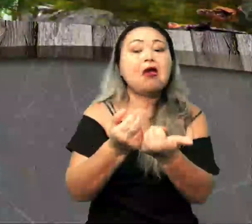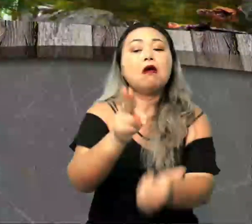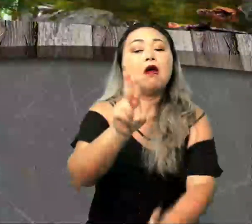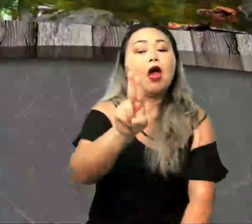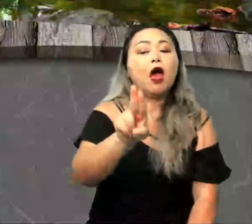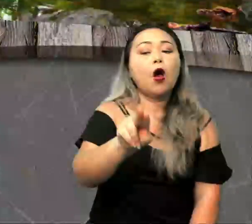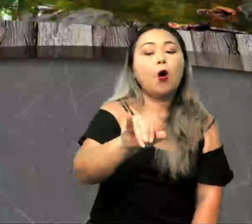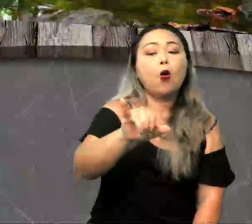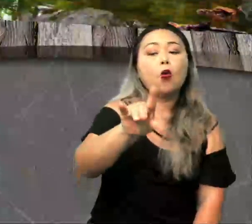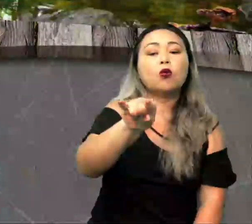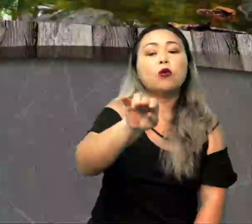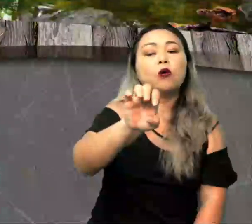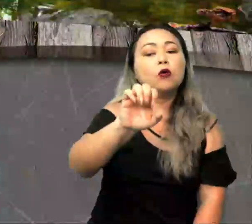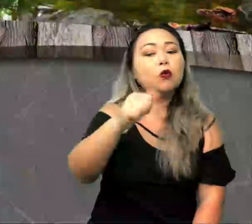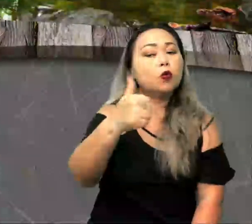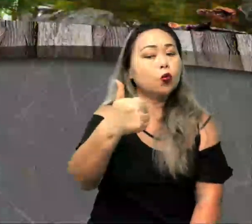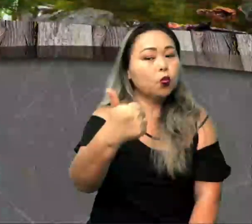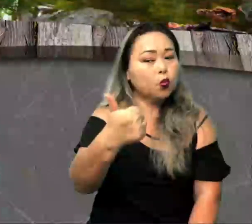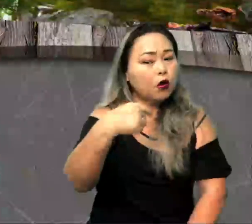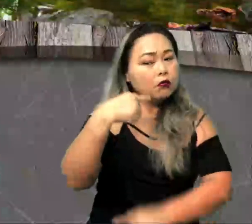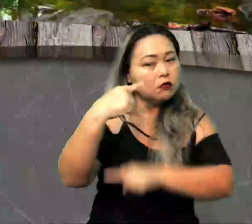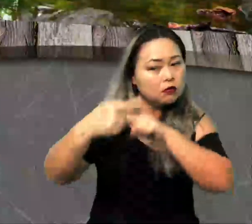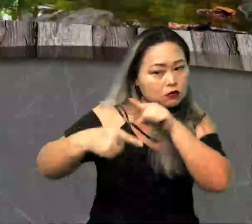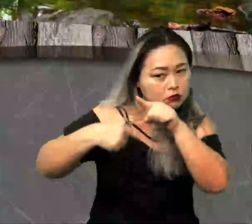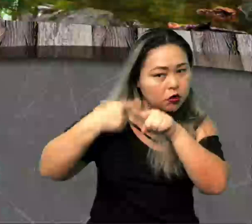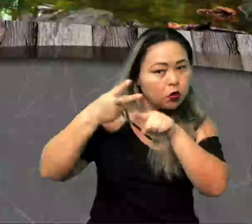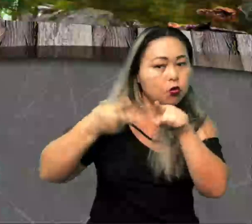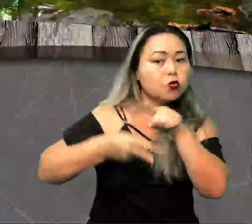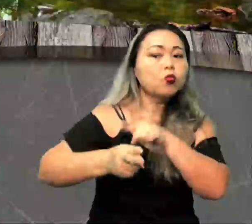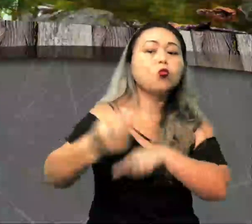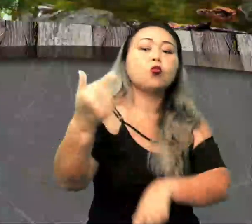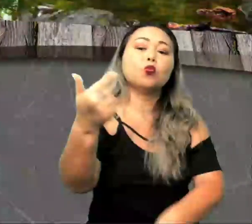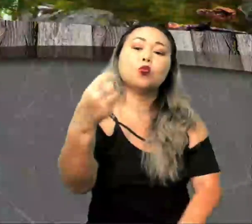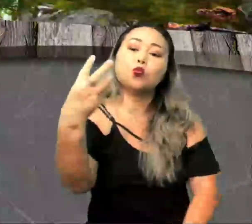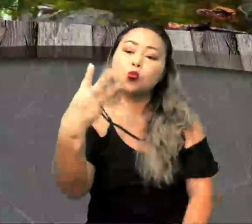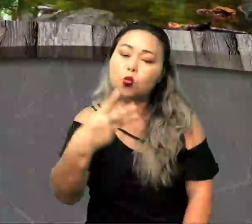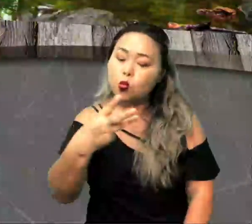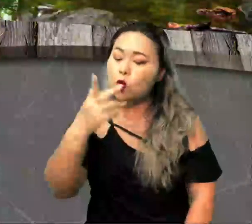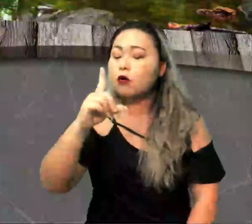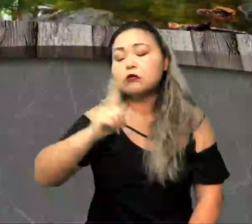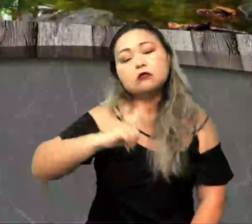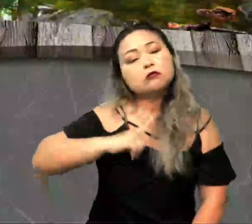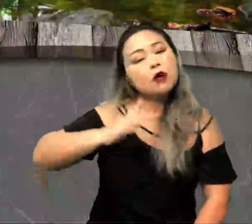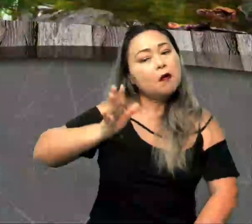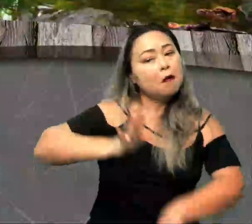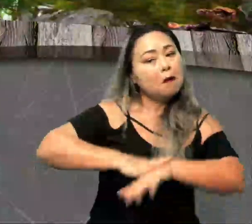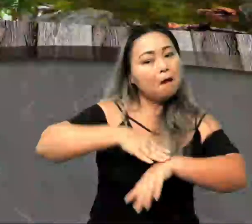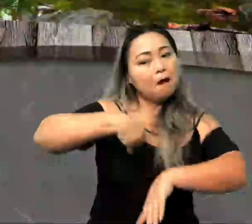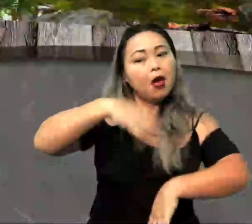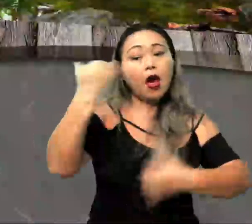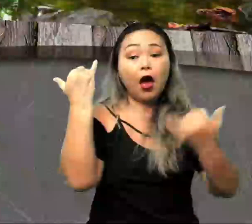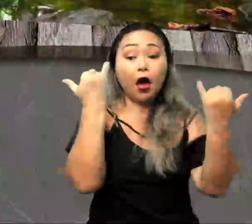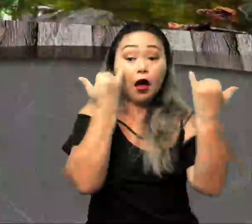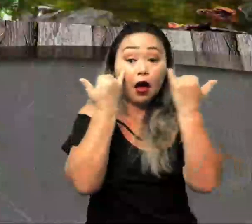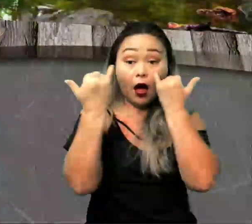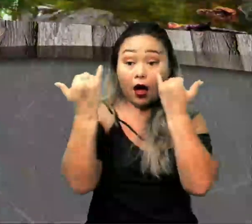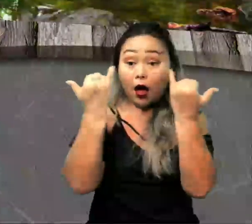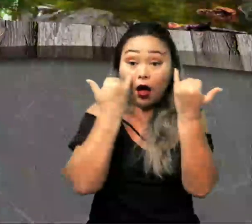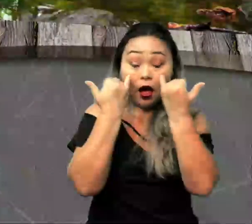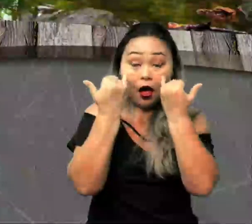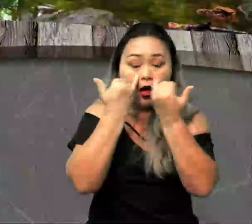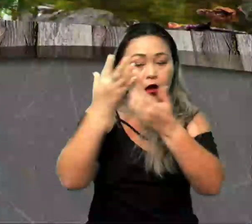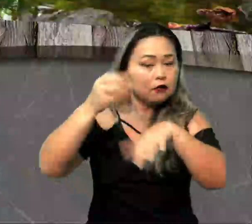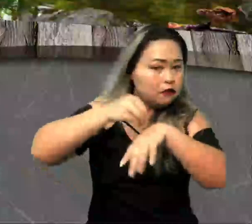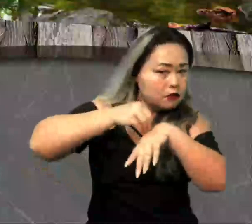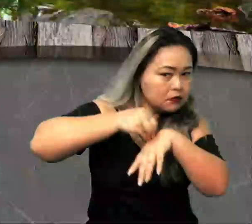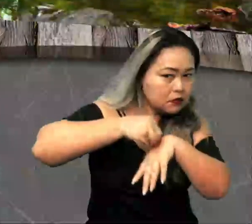dando sequência, então, para as demais unidades 2 e 3, onde a gente tem bastante informações ainda para passar